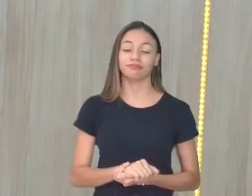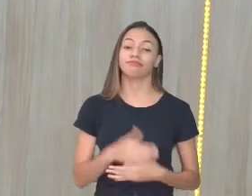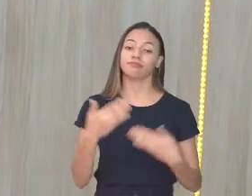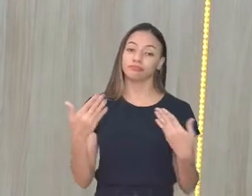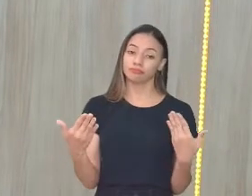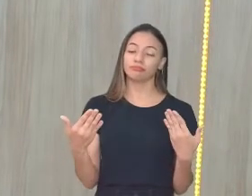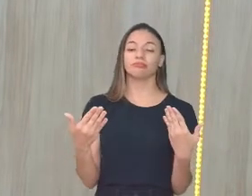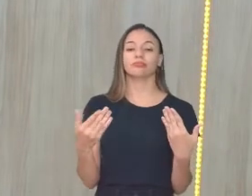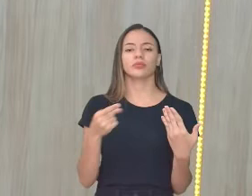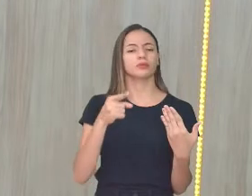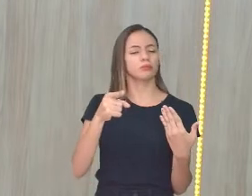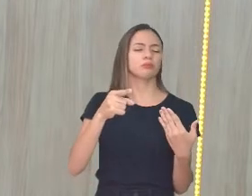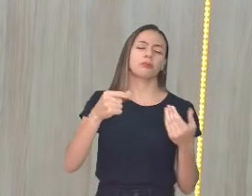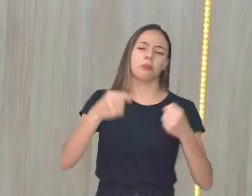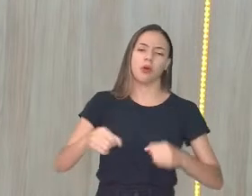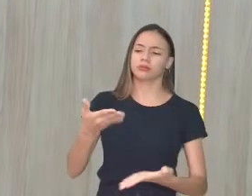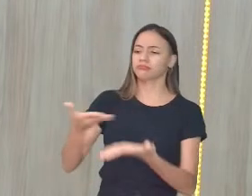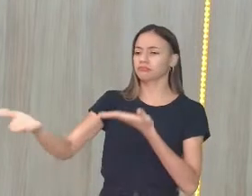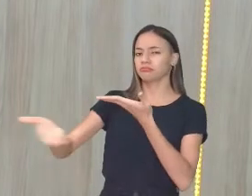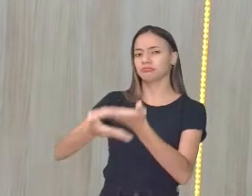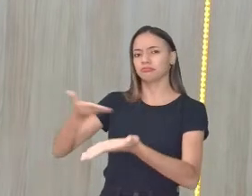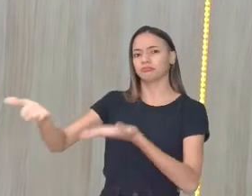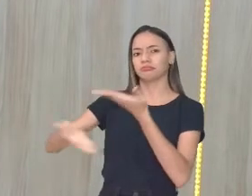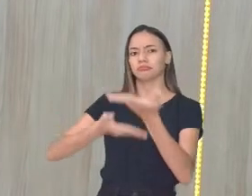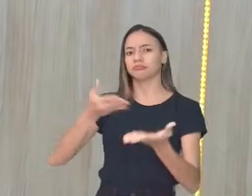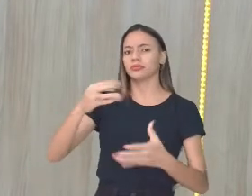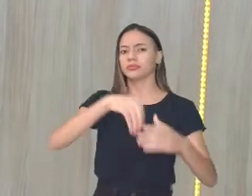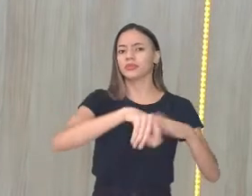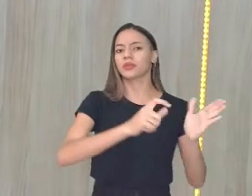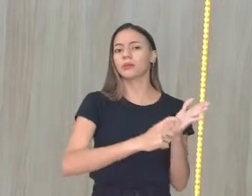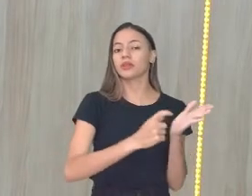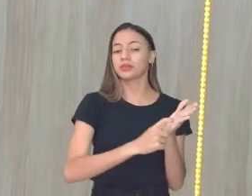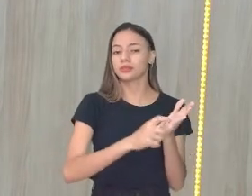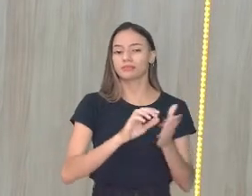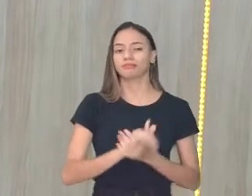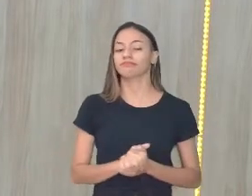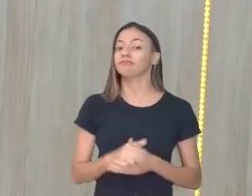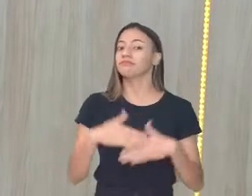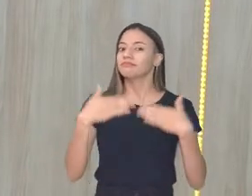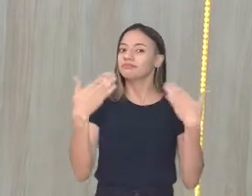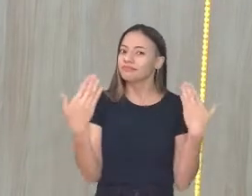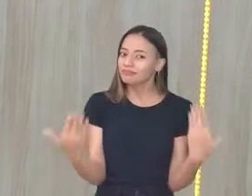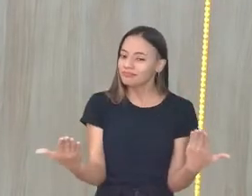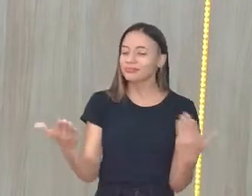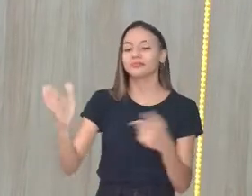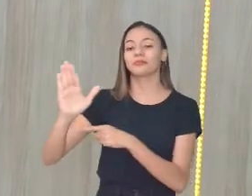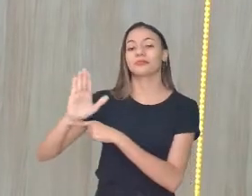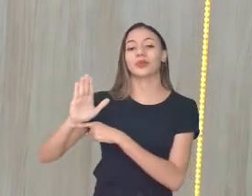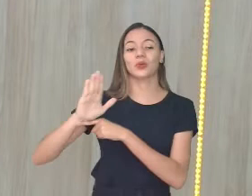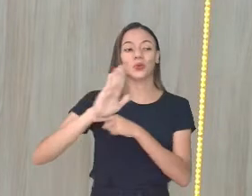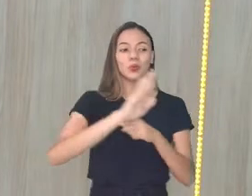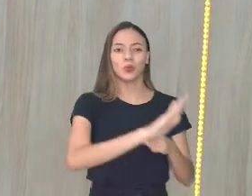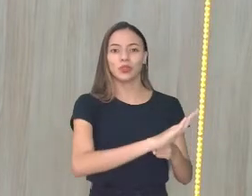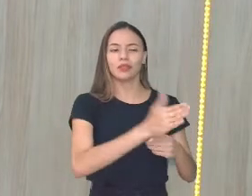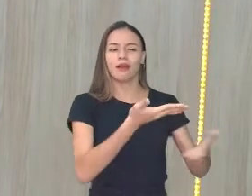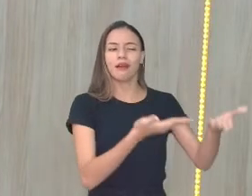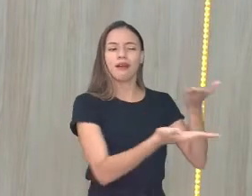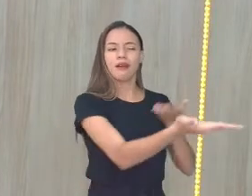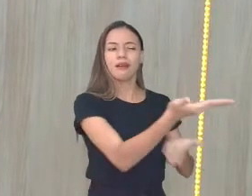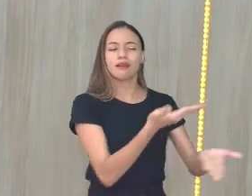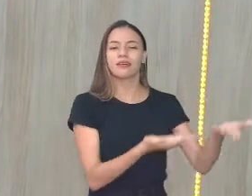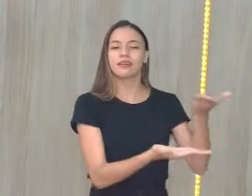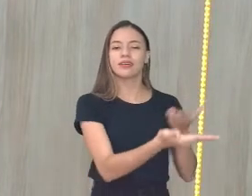vocês podem interagir conosco pelo aplicativo. E para isso, para nos ajudar nessa